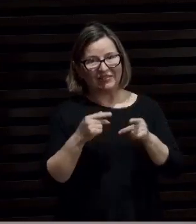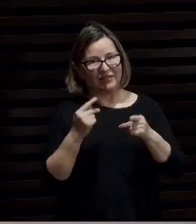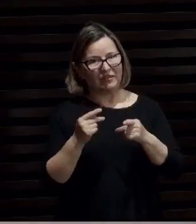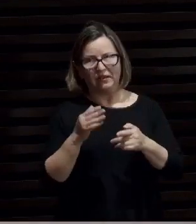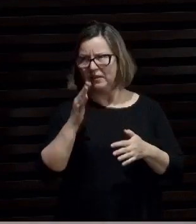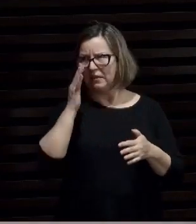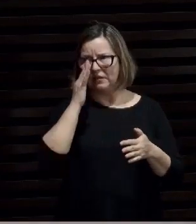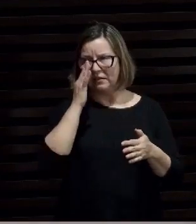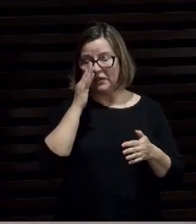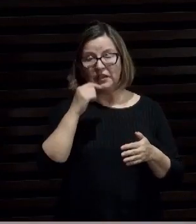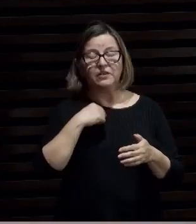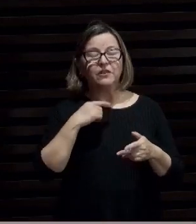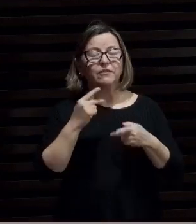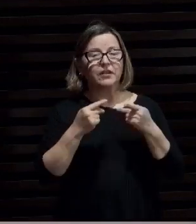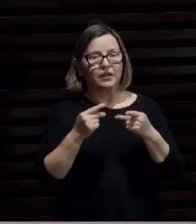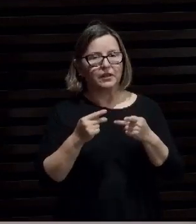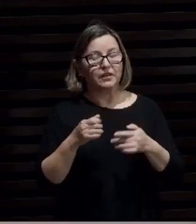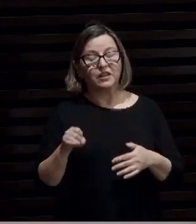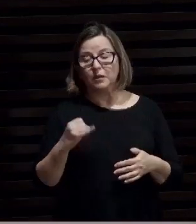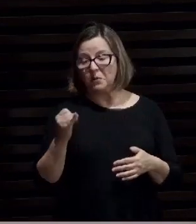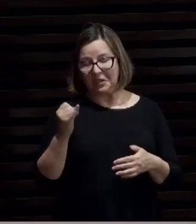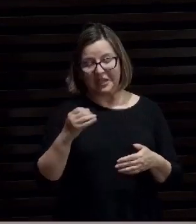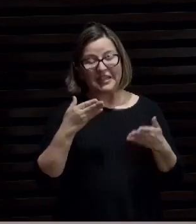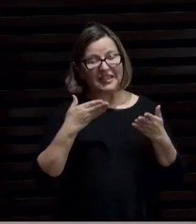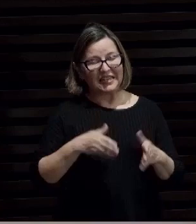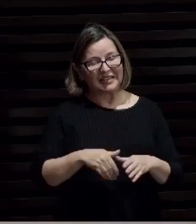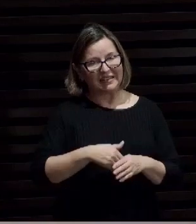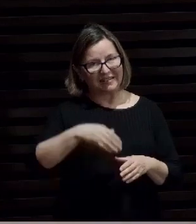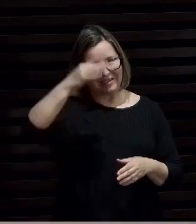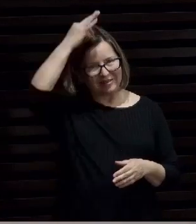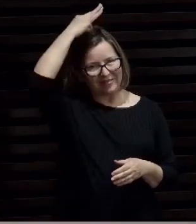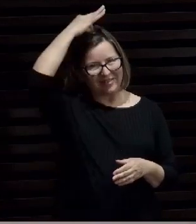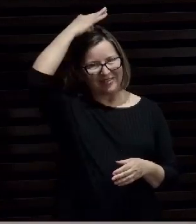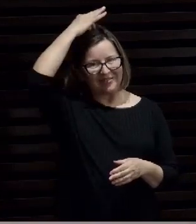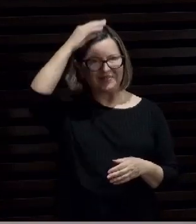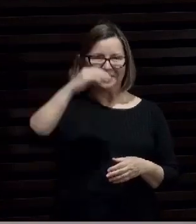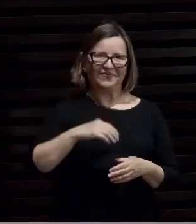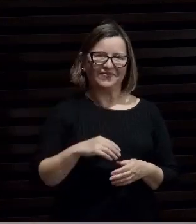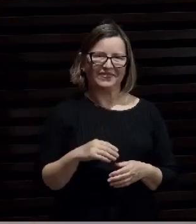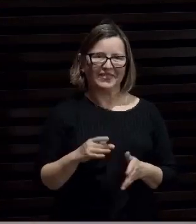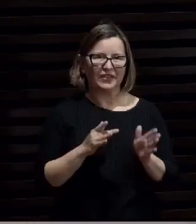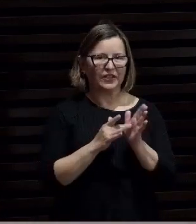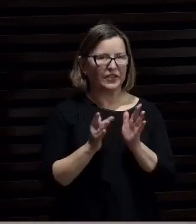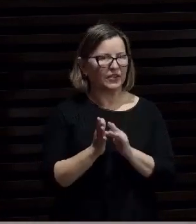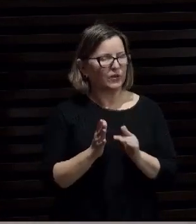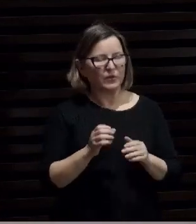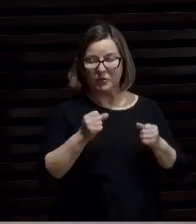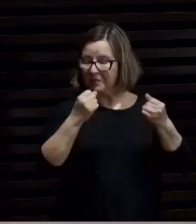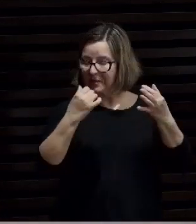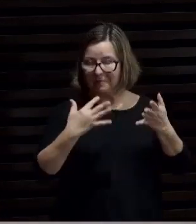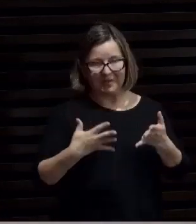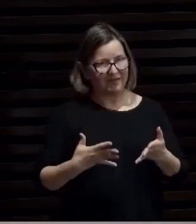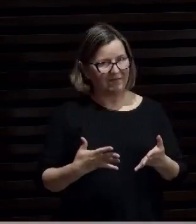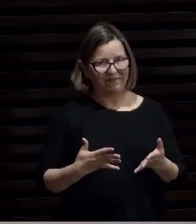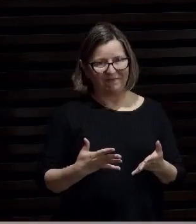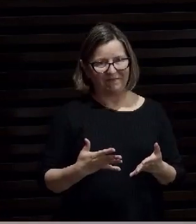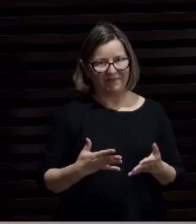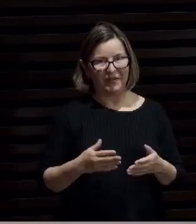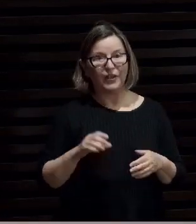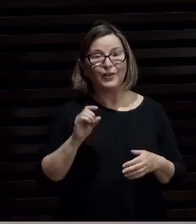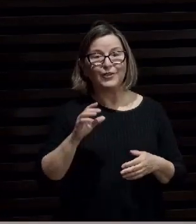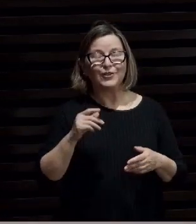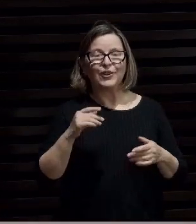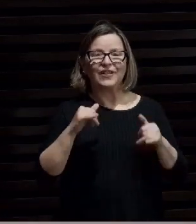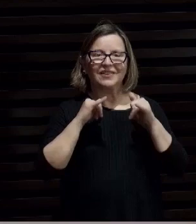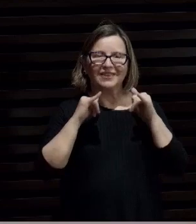admires de eu te dizer, importa-vos nascer de novo. Jesus não tenta explicar o inexplicável, ele apenas prega a